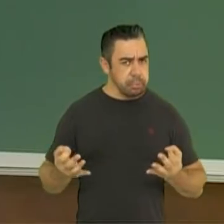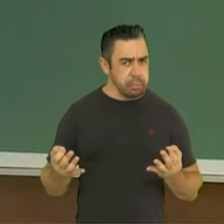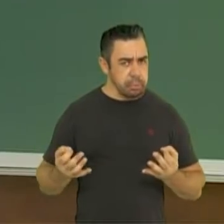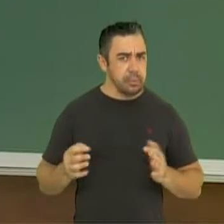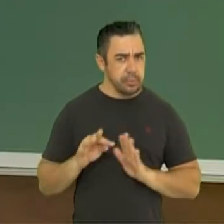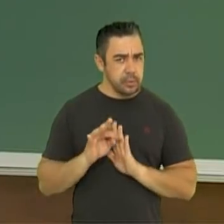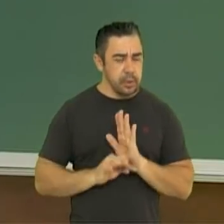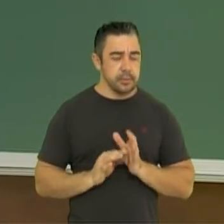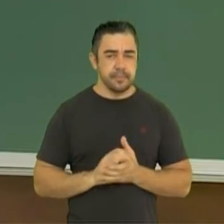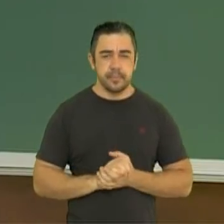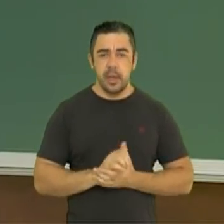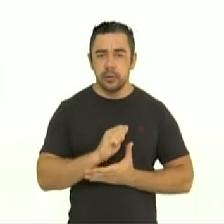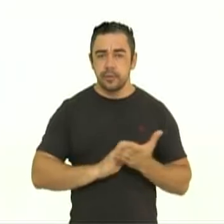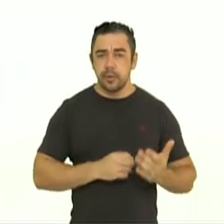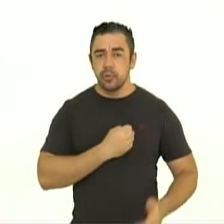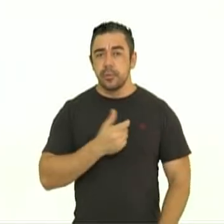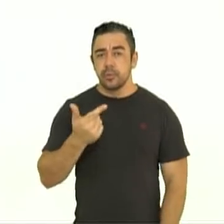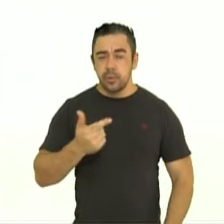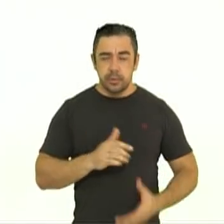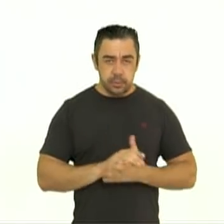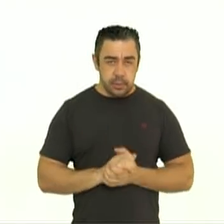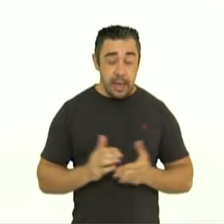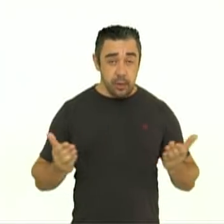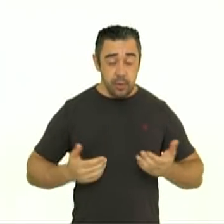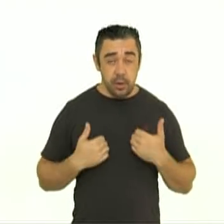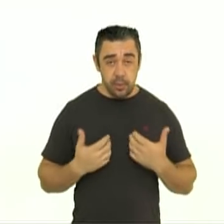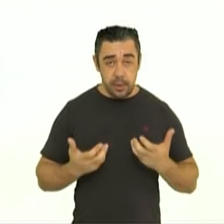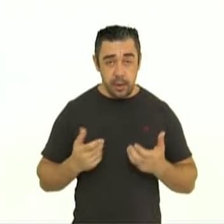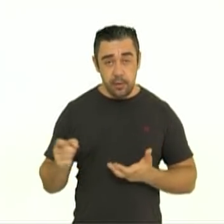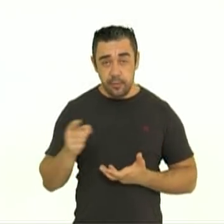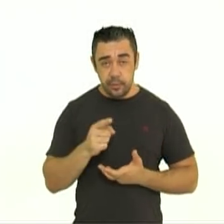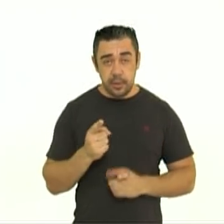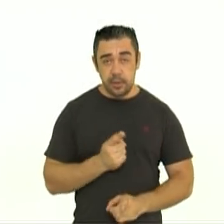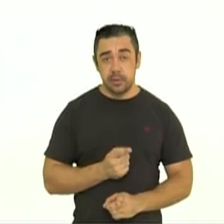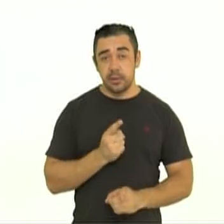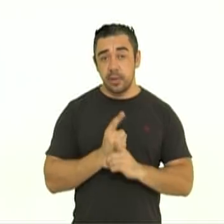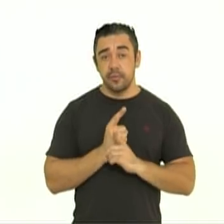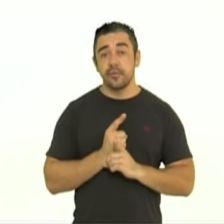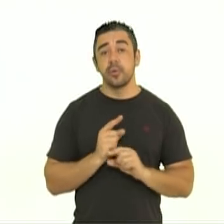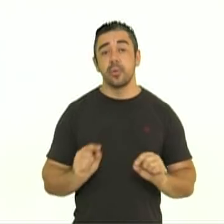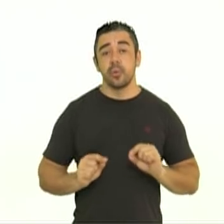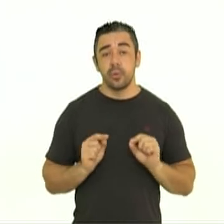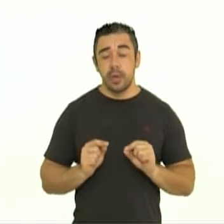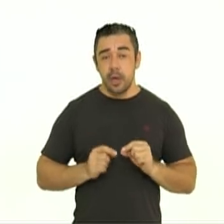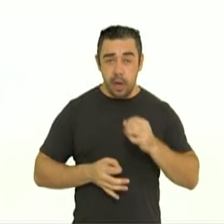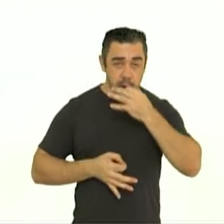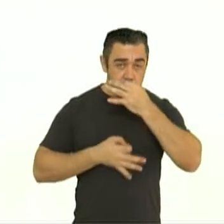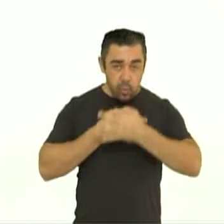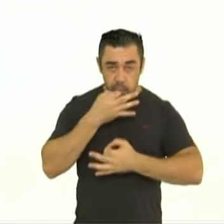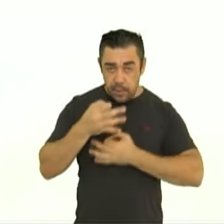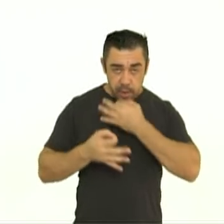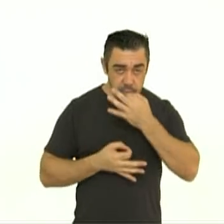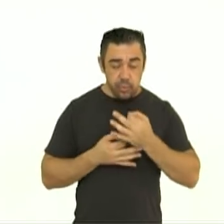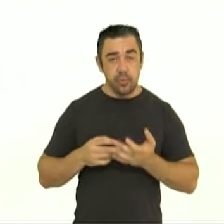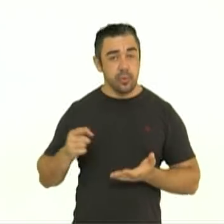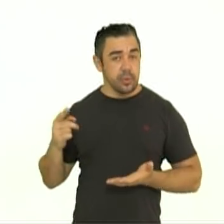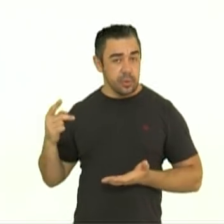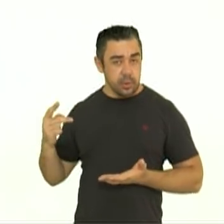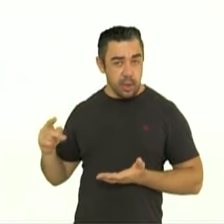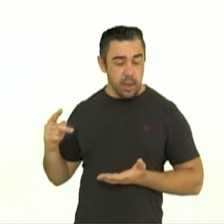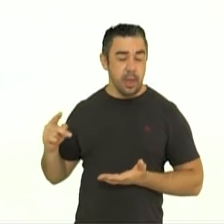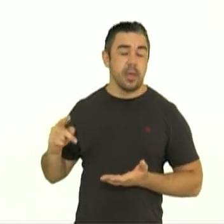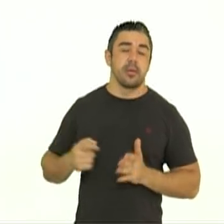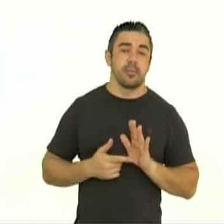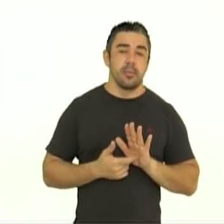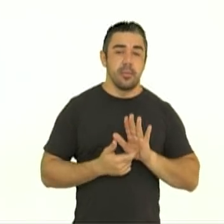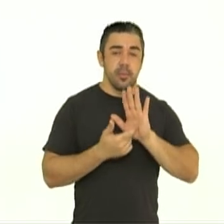né? Atividade 2. Agora eu quero que você identifique o argumento, ou então os argumentos,